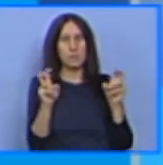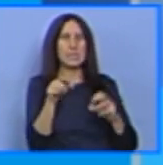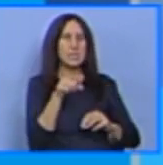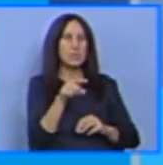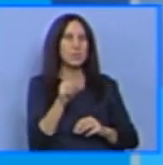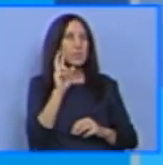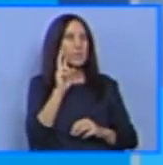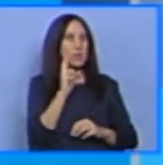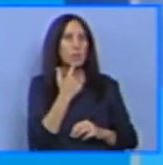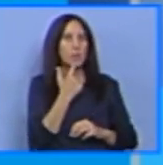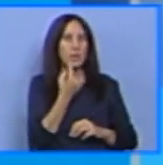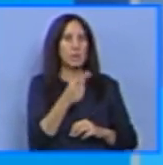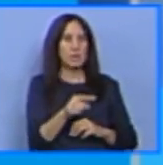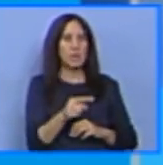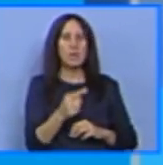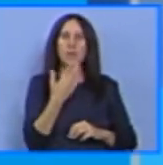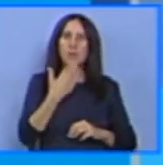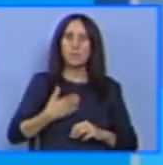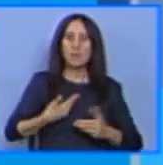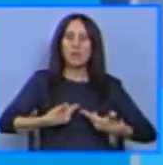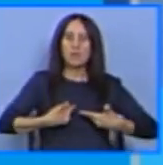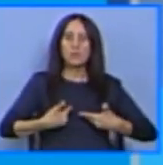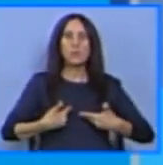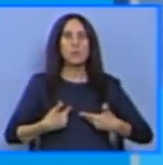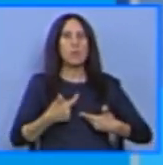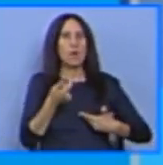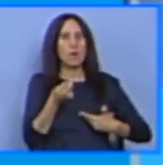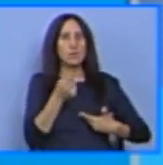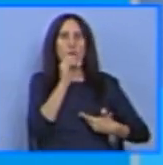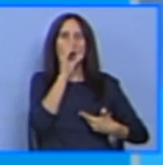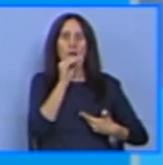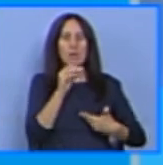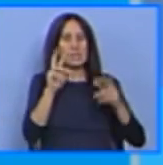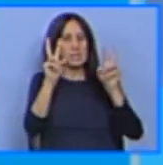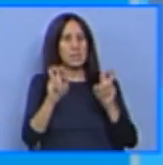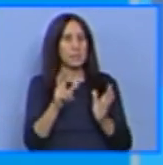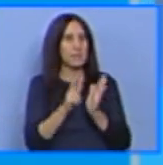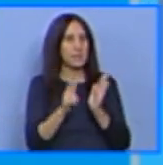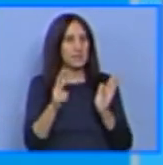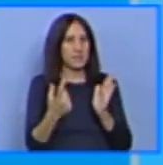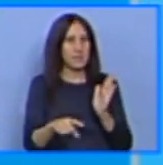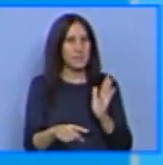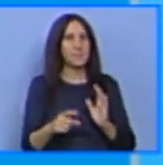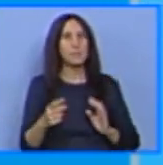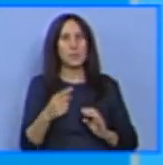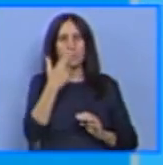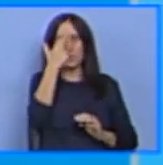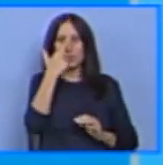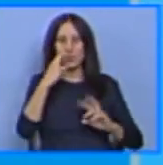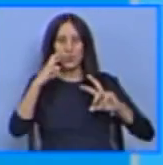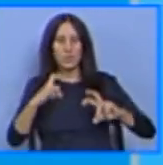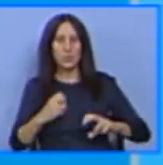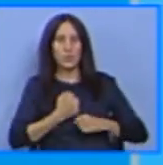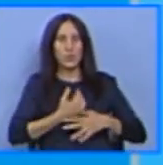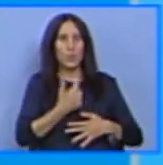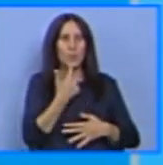muito valorizado e acabou por ajudar também a validar um pouco os estudos destes temas. Perceber-se, de facto, há aqui, os historiadores são muito, no caso os historiadores